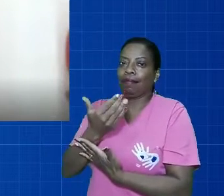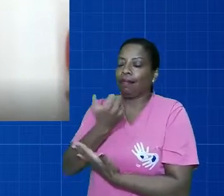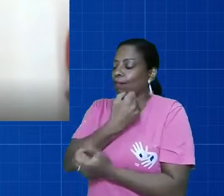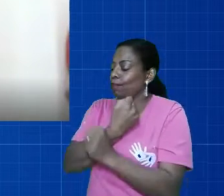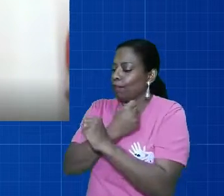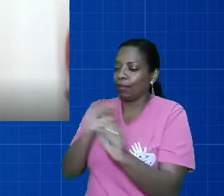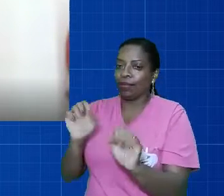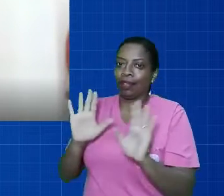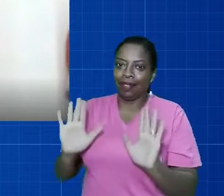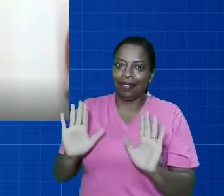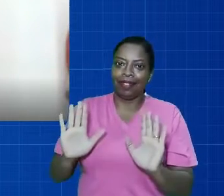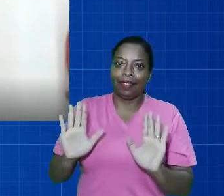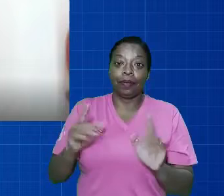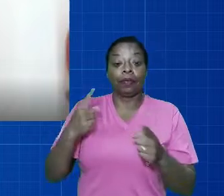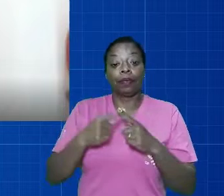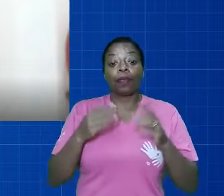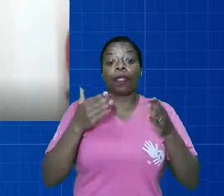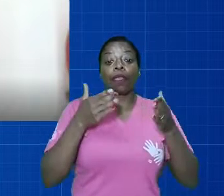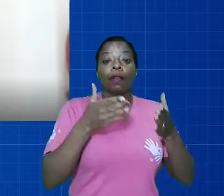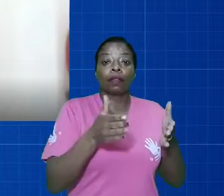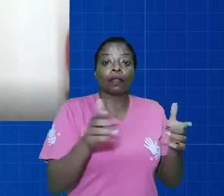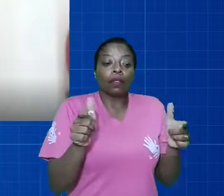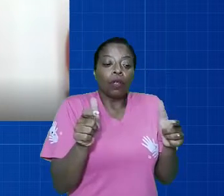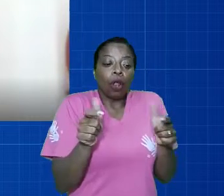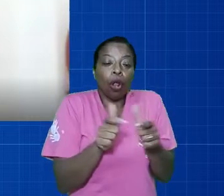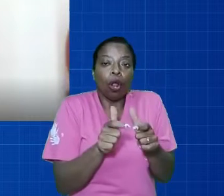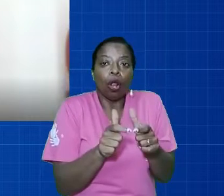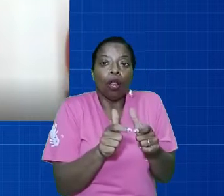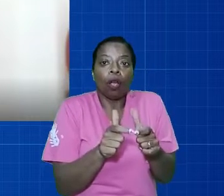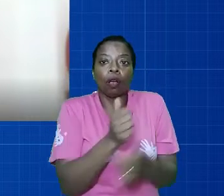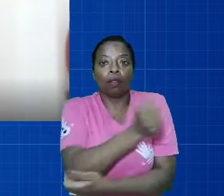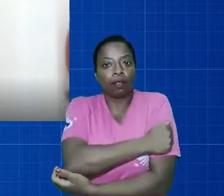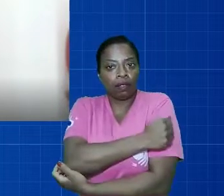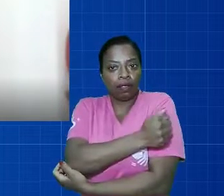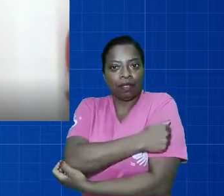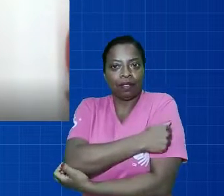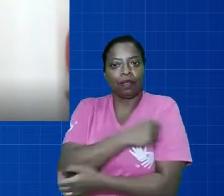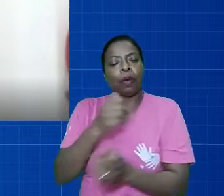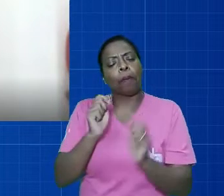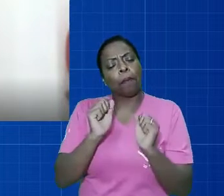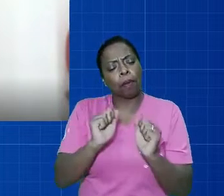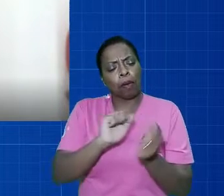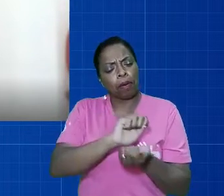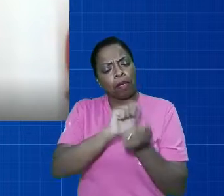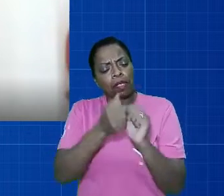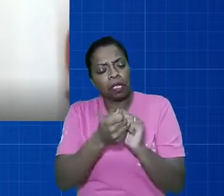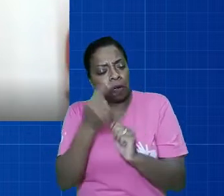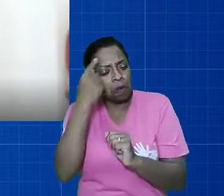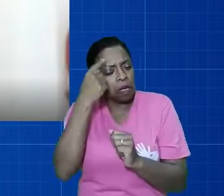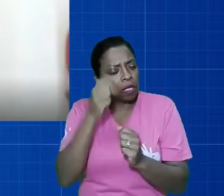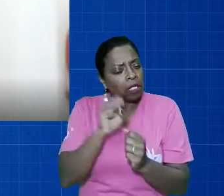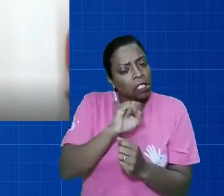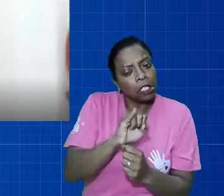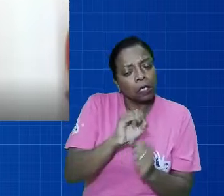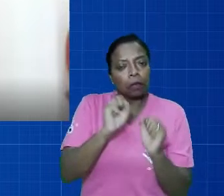né, uma estrutura maior, isso permitia você adequar e pensar isso para a